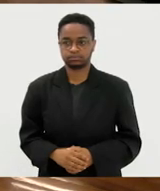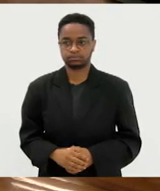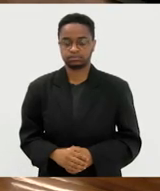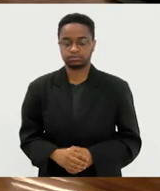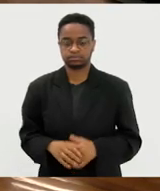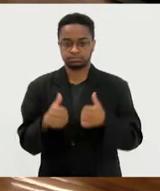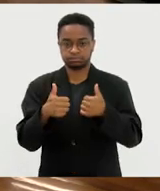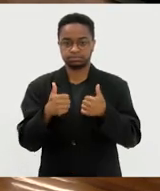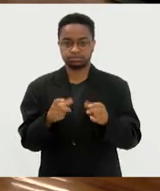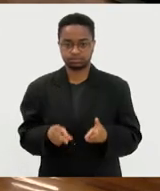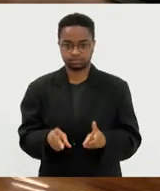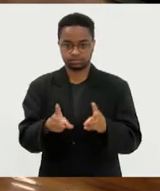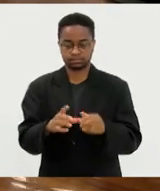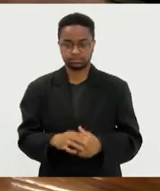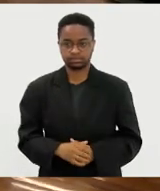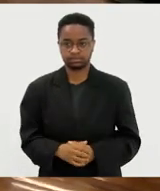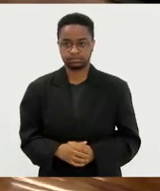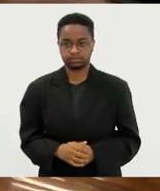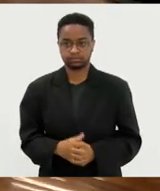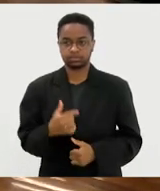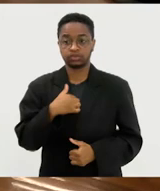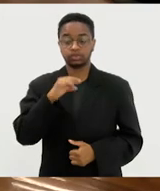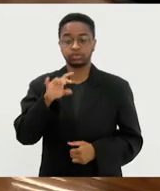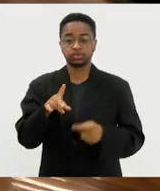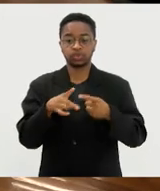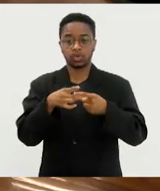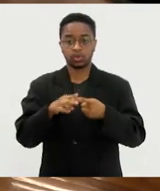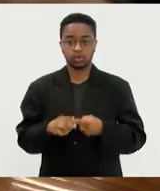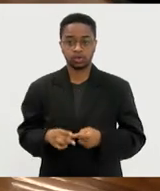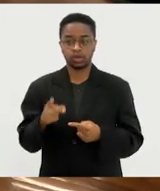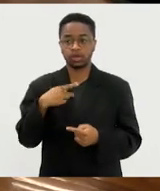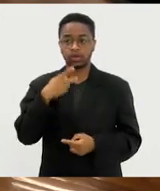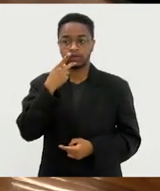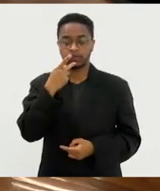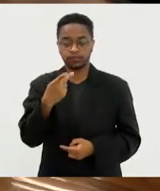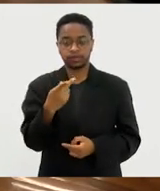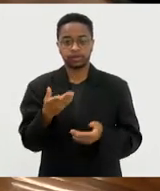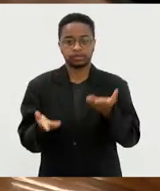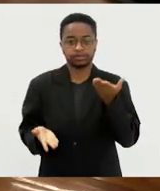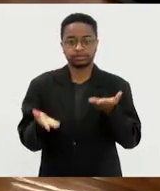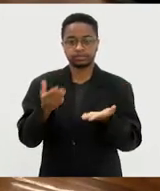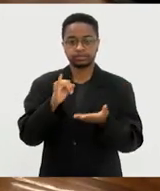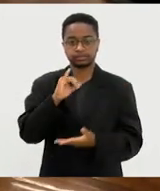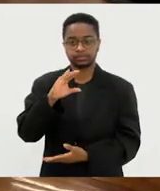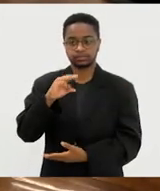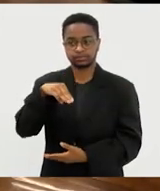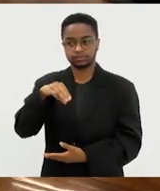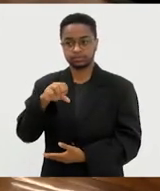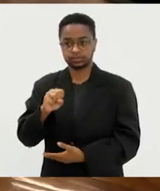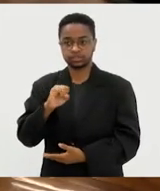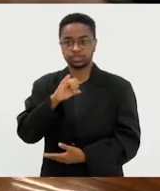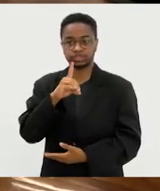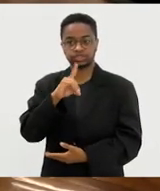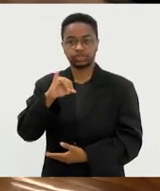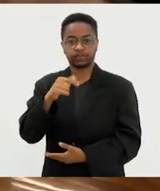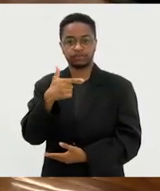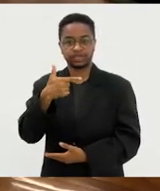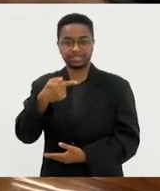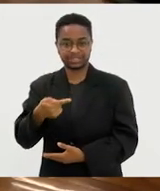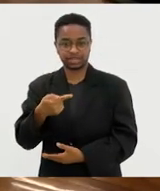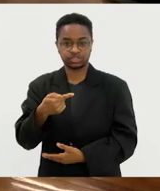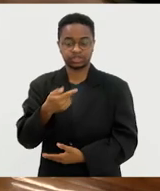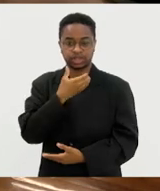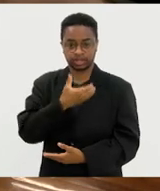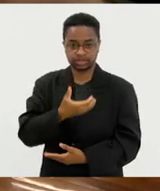Beleza, vamos em frente, Gustavo. Só uma correção, eu falei que a compensação do ICMS, que foi no dia 27 do 12, na verdade, foi a receita